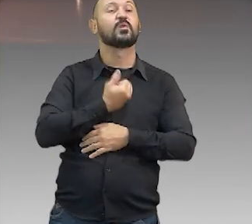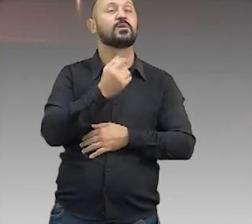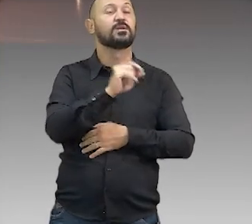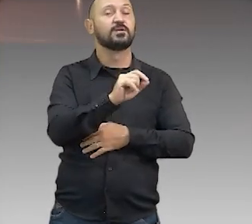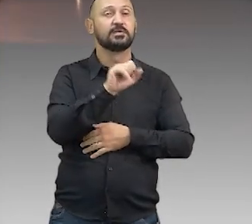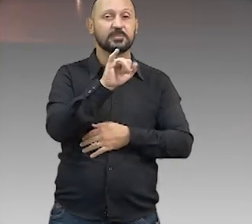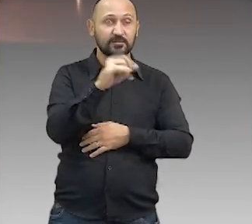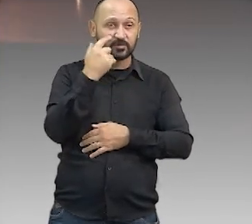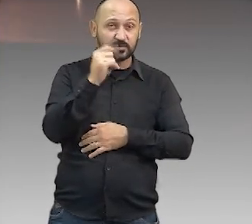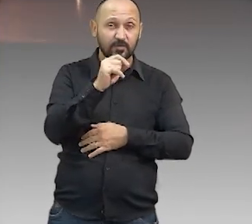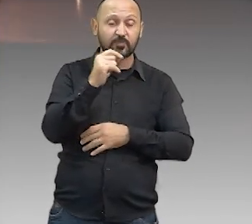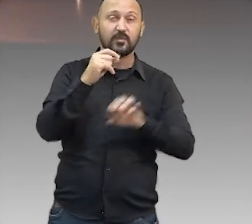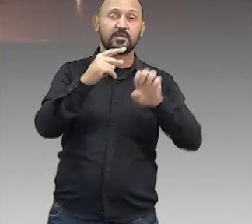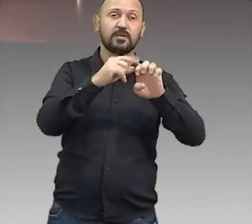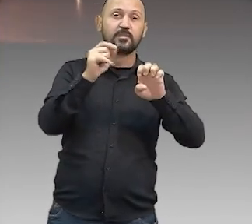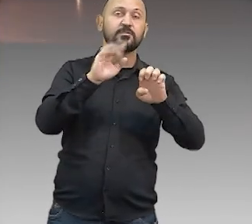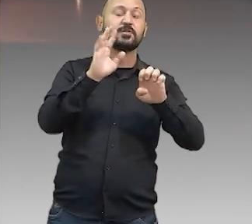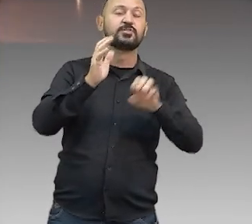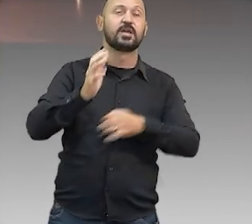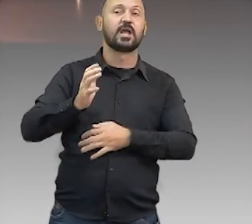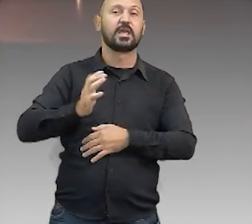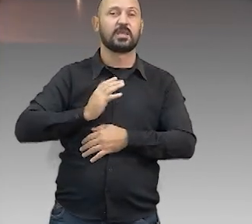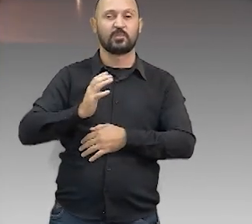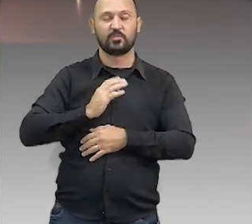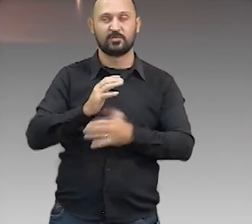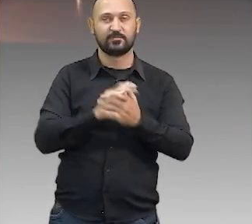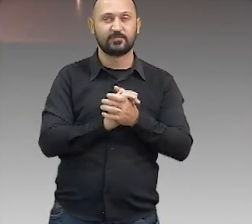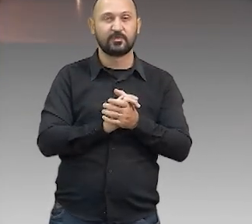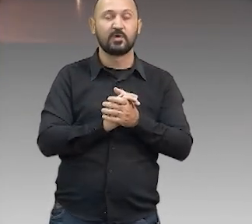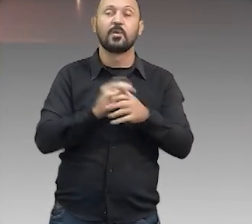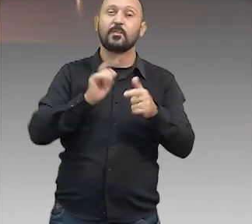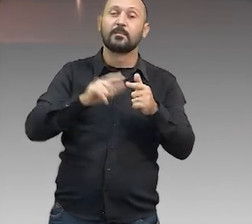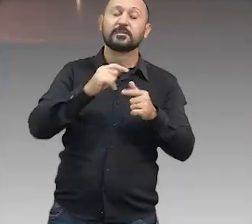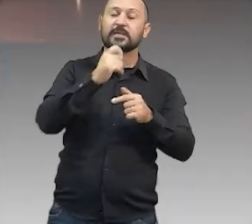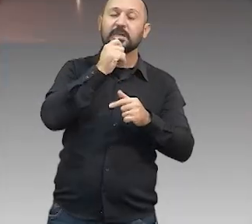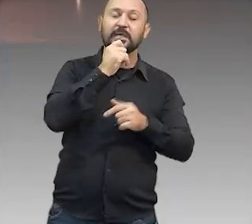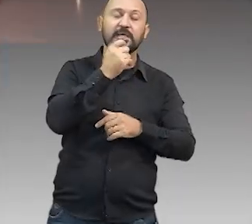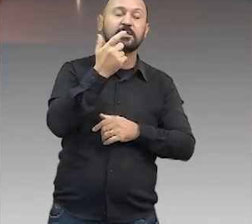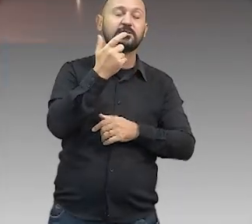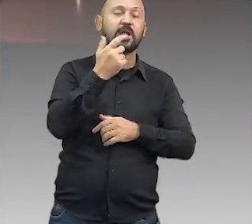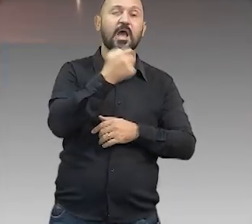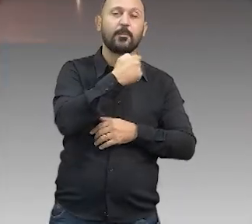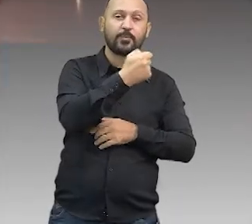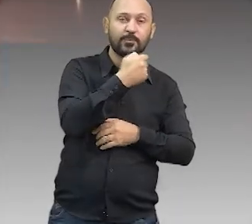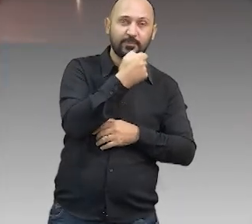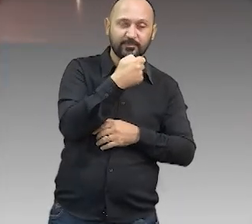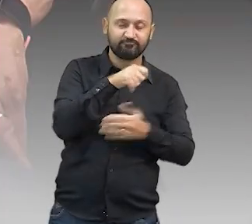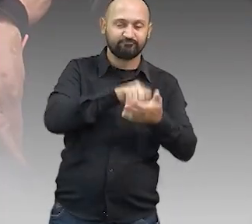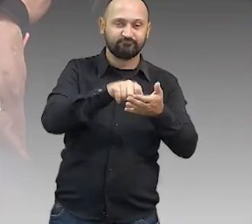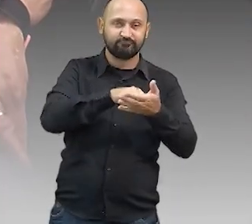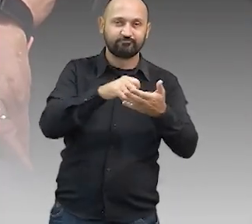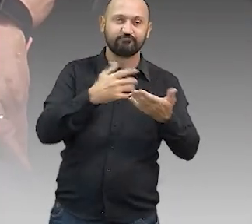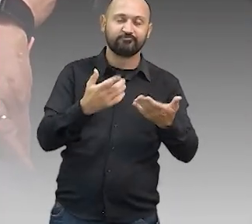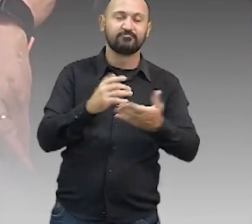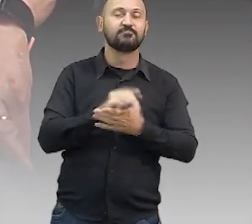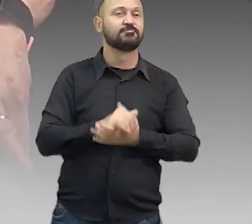que diz para mim o seguinte: se você fosse empresário, você já era rico. É que você é jornalista, você é repórter.